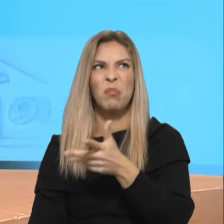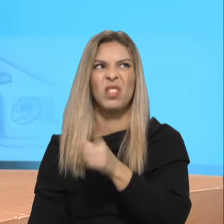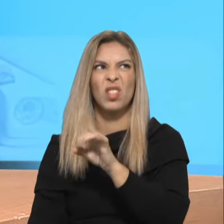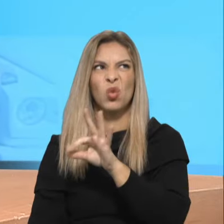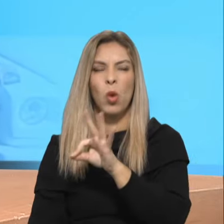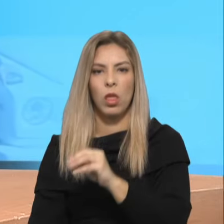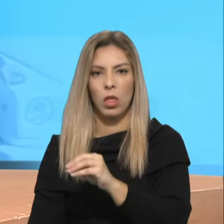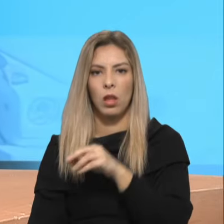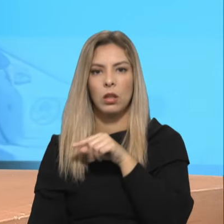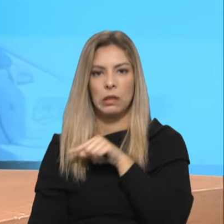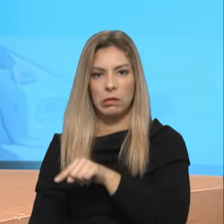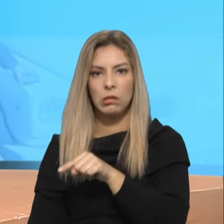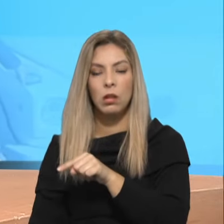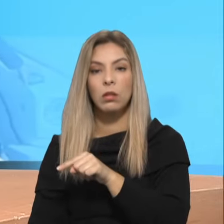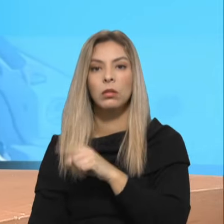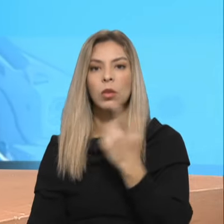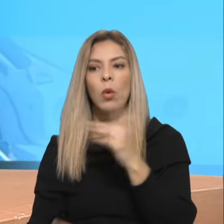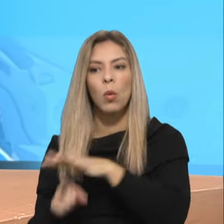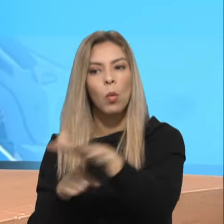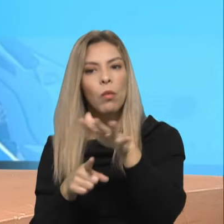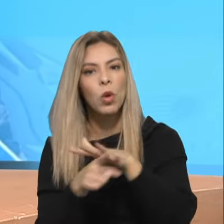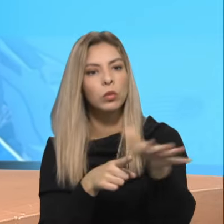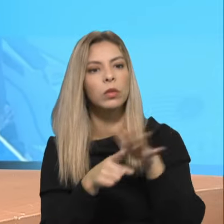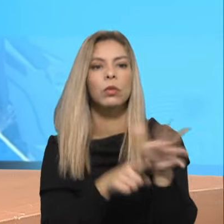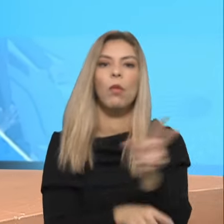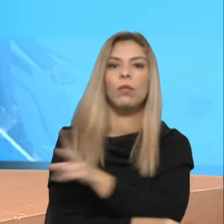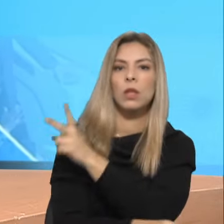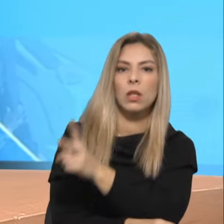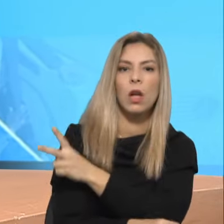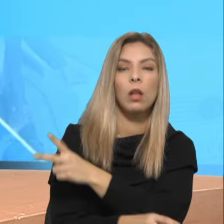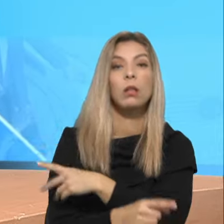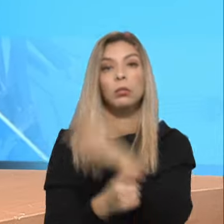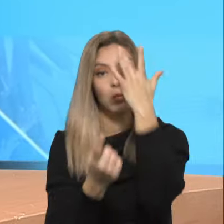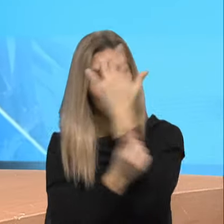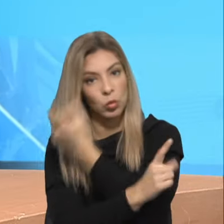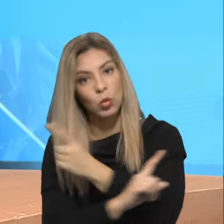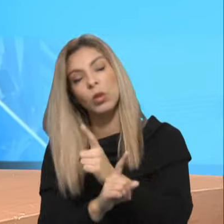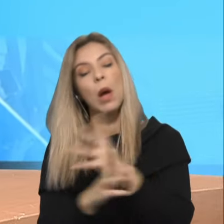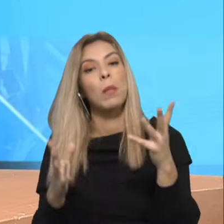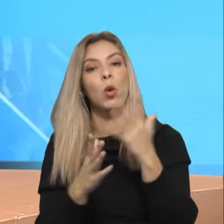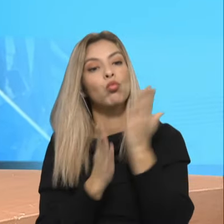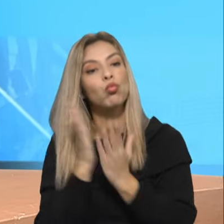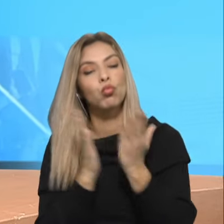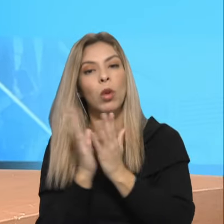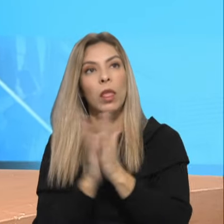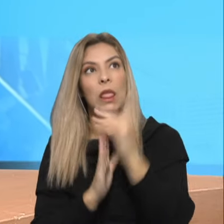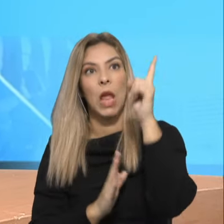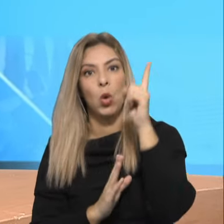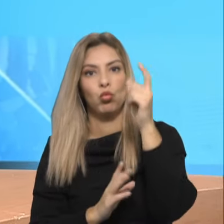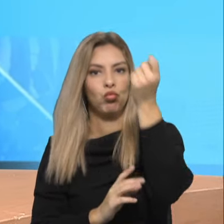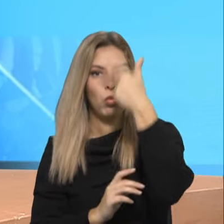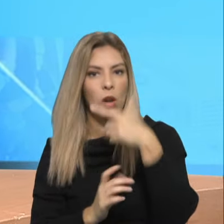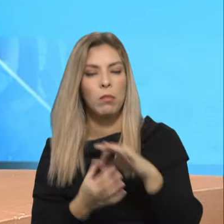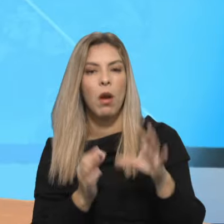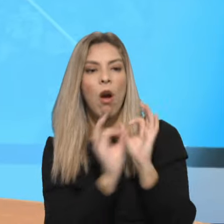1640, e essa onda das universidades levava os professores, sobretudo de teologia, a defenderem o dogma da Imaculada